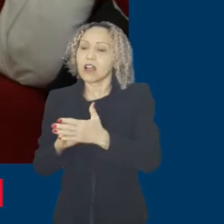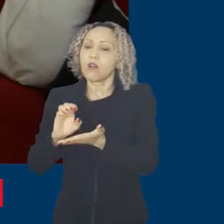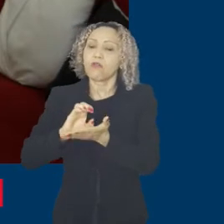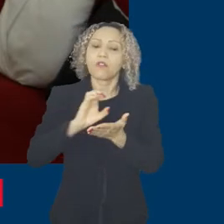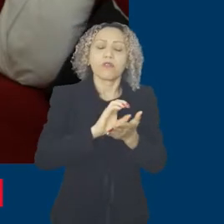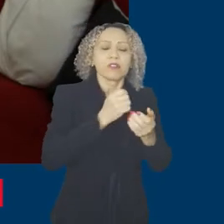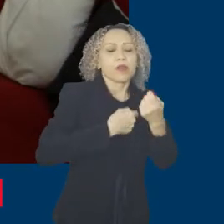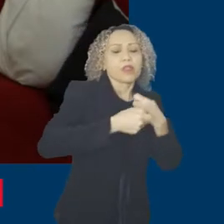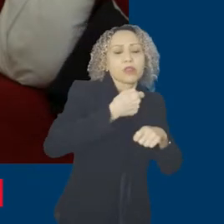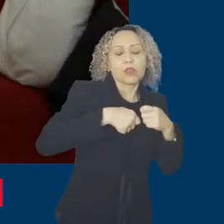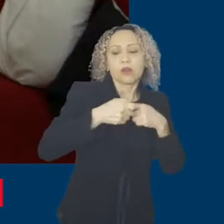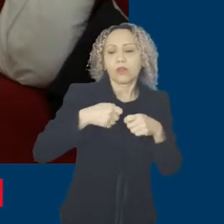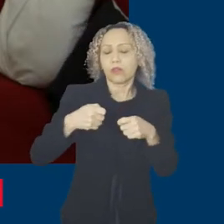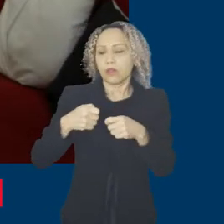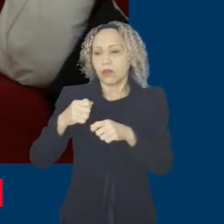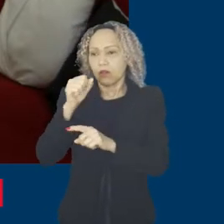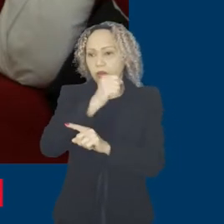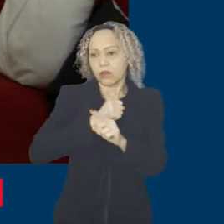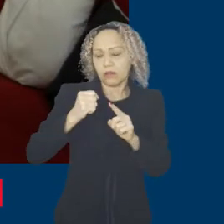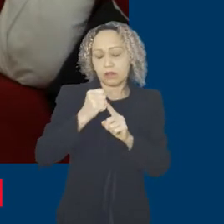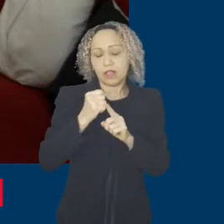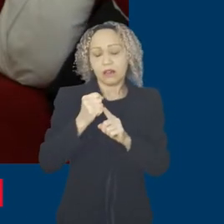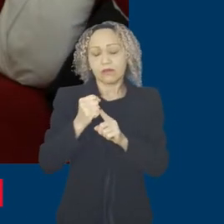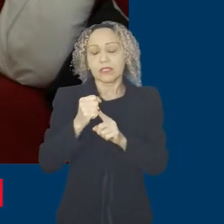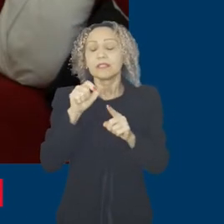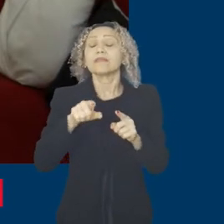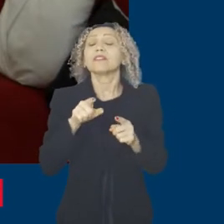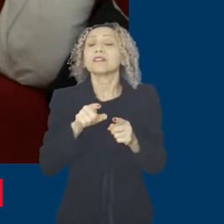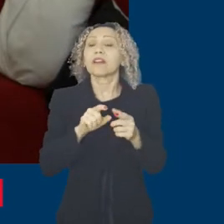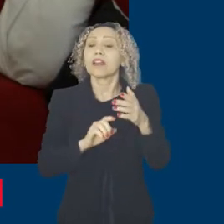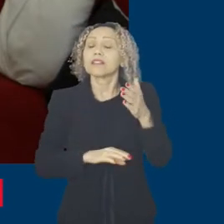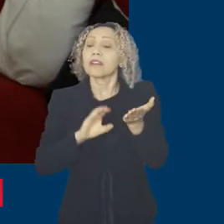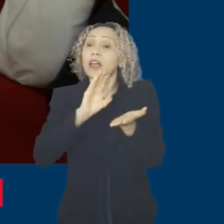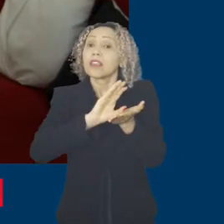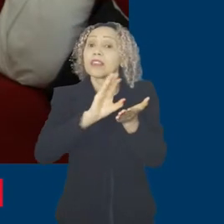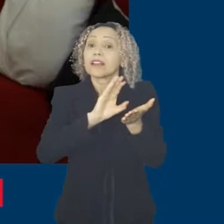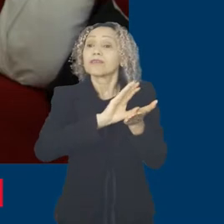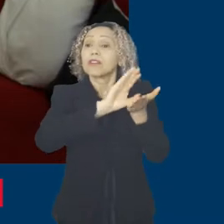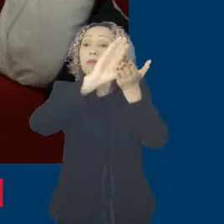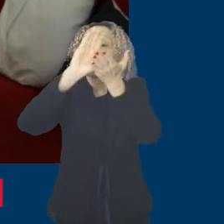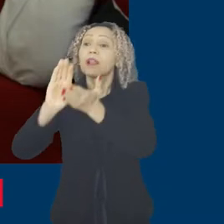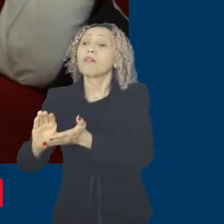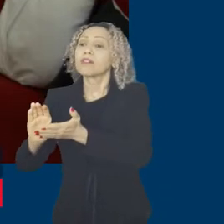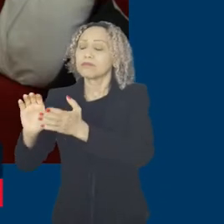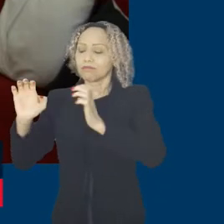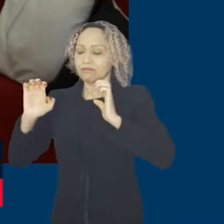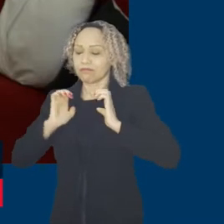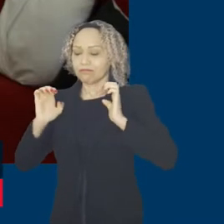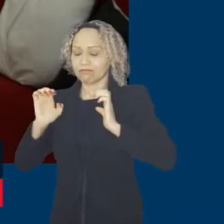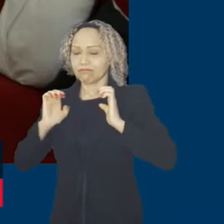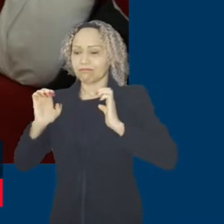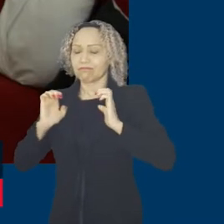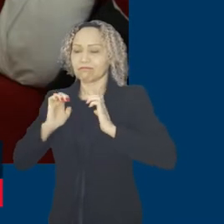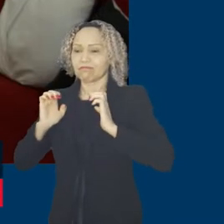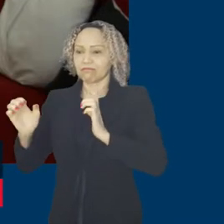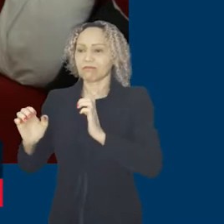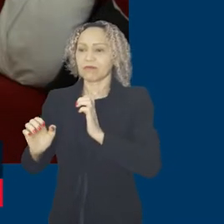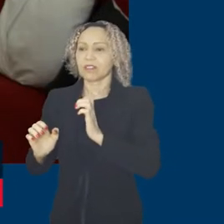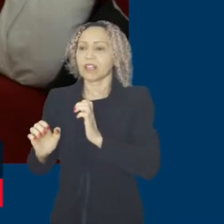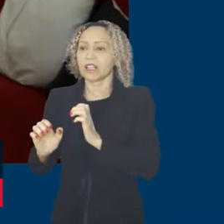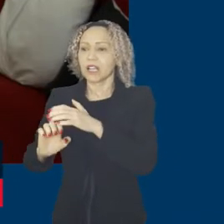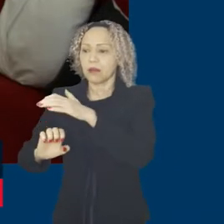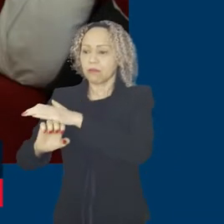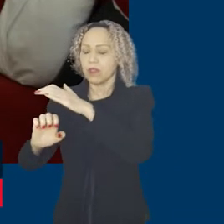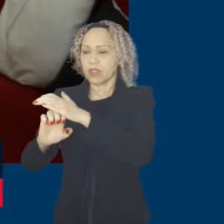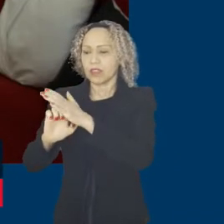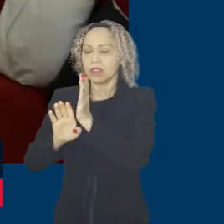transferir esses recursos aí para o capital financeiro. E de como essa mesma lógica, né, está por trás aí da atual